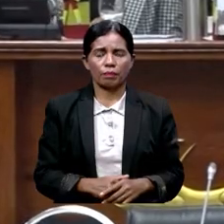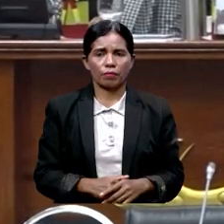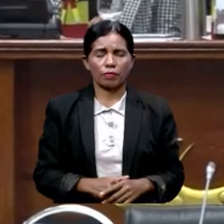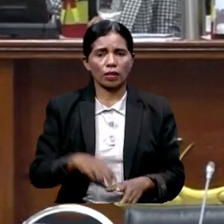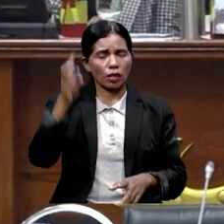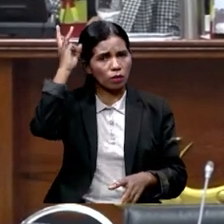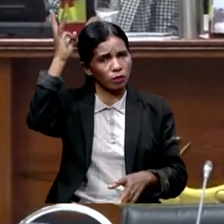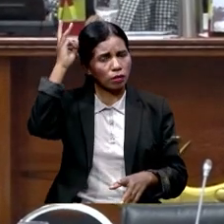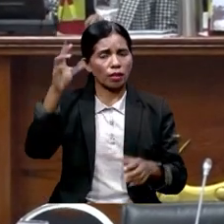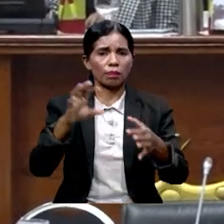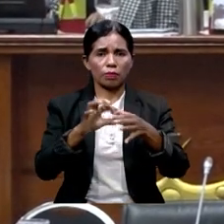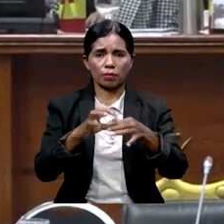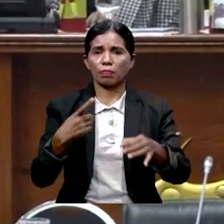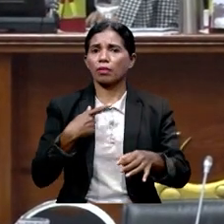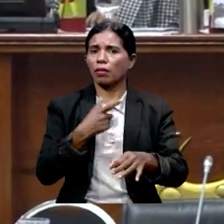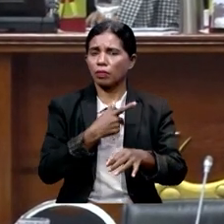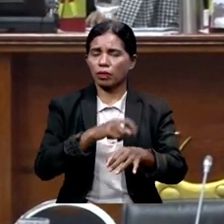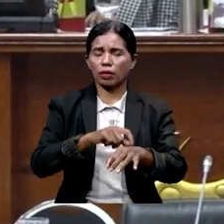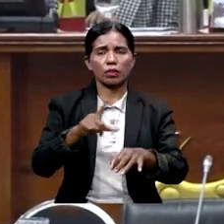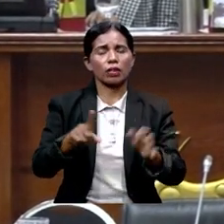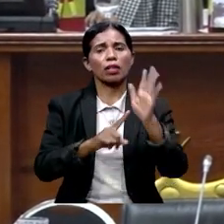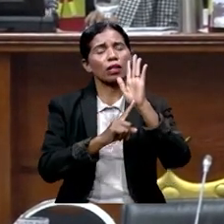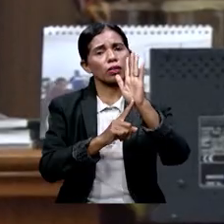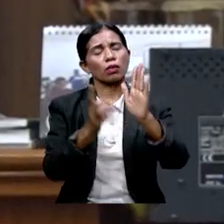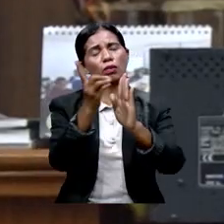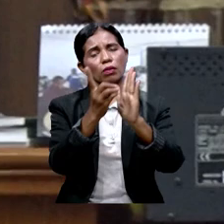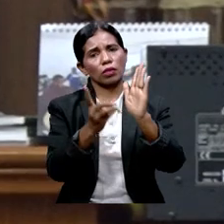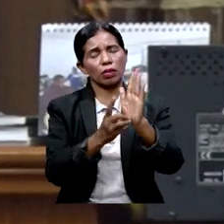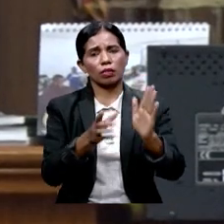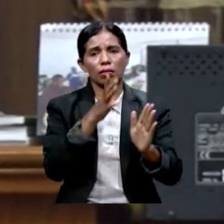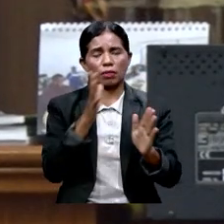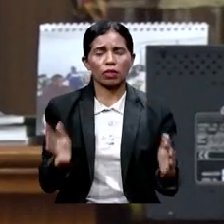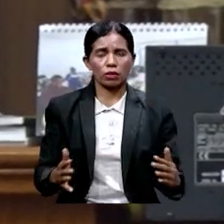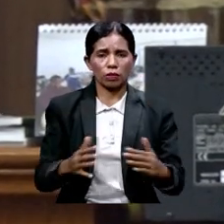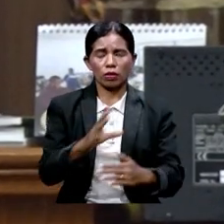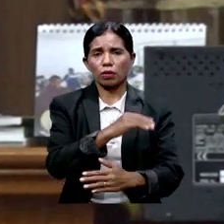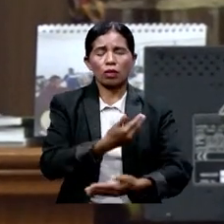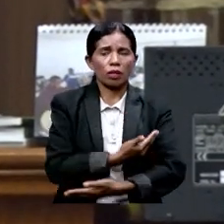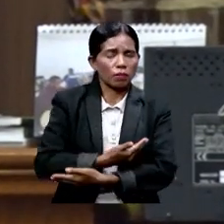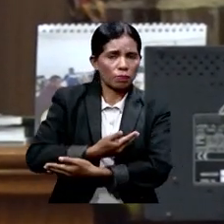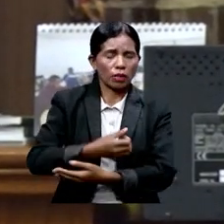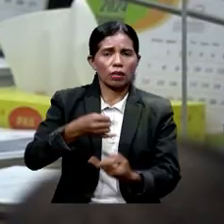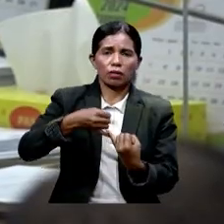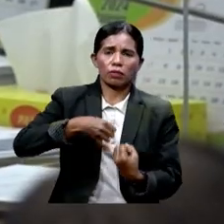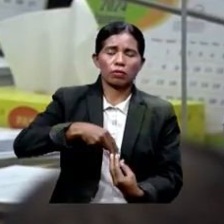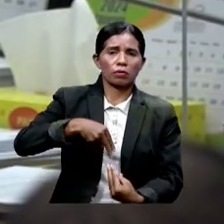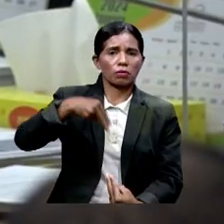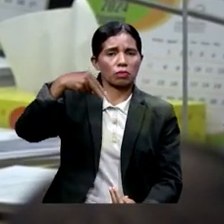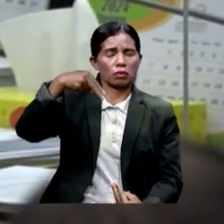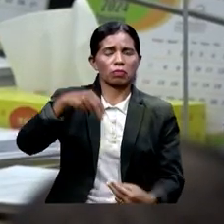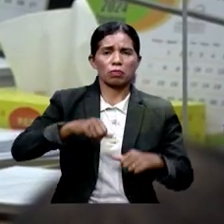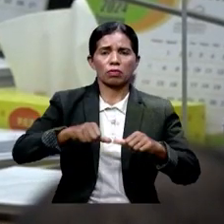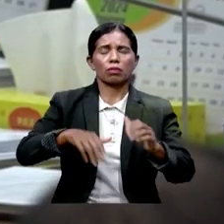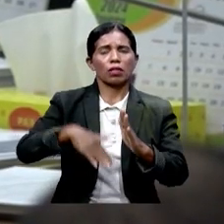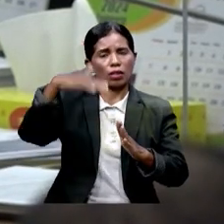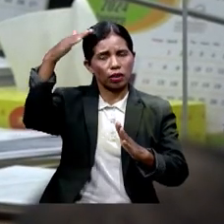Preocupação, né? Membro do Parlamento Nacional hatou relaciona ho dados inang isin rua no bebê debe sofre má nutrição continua as. Tamane